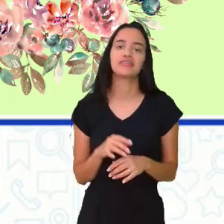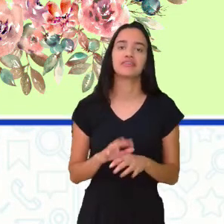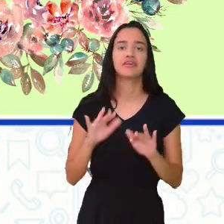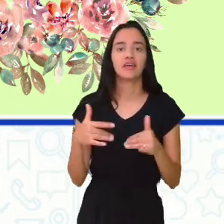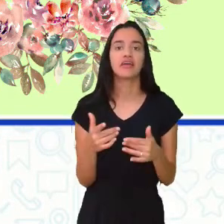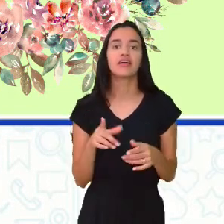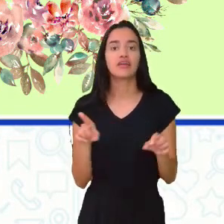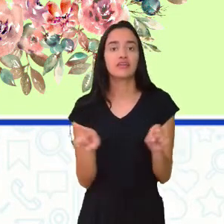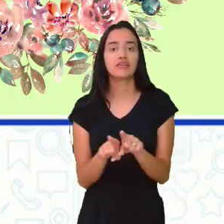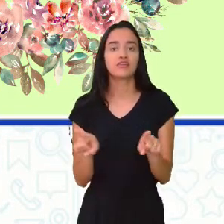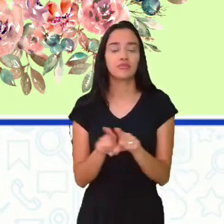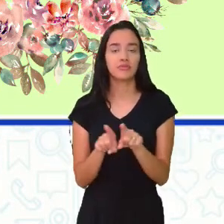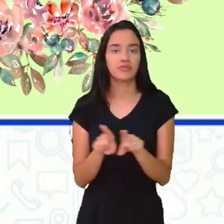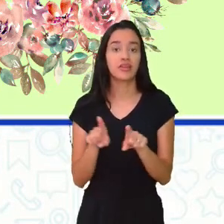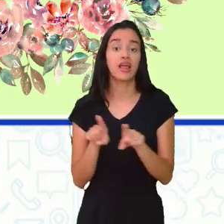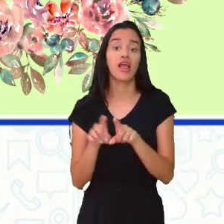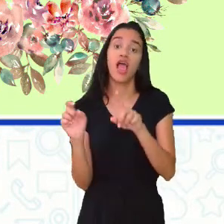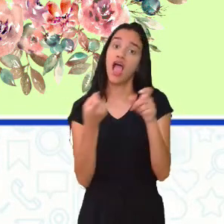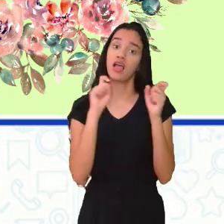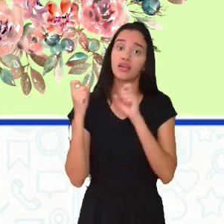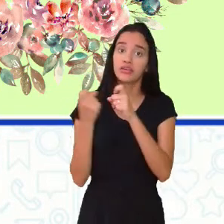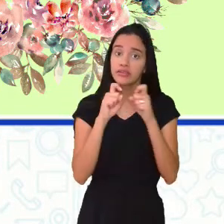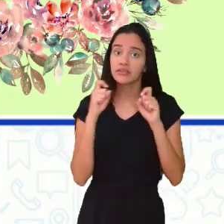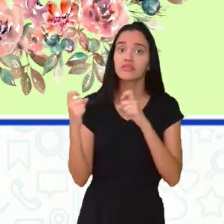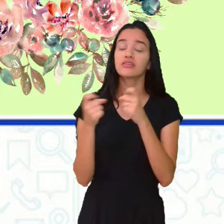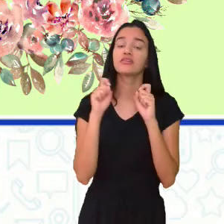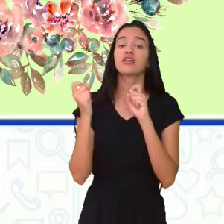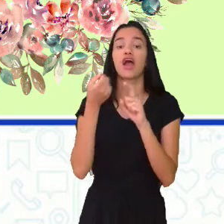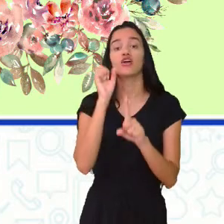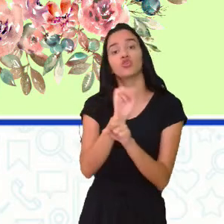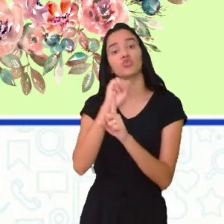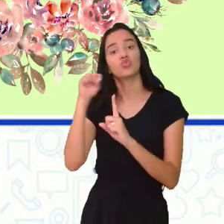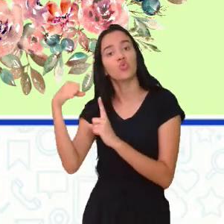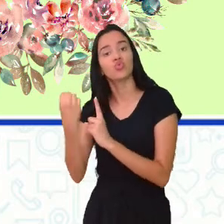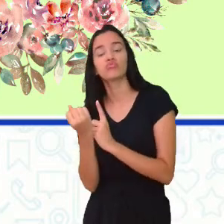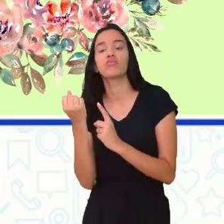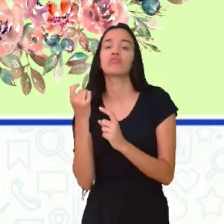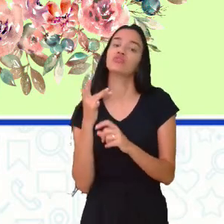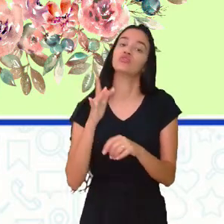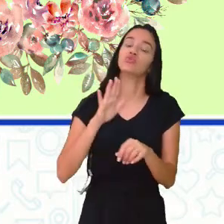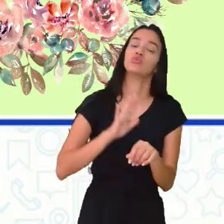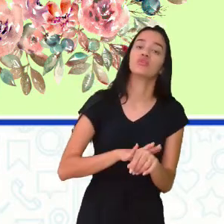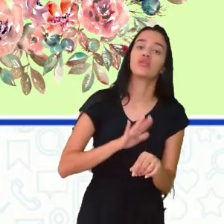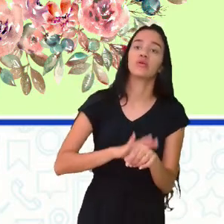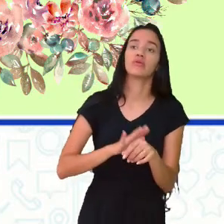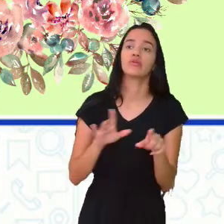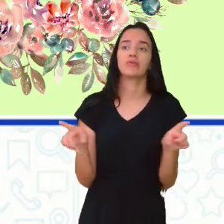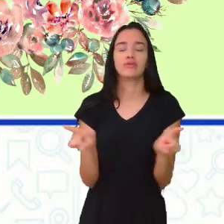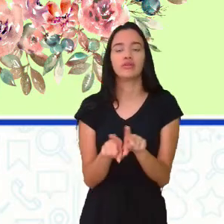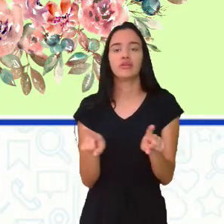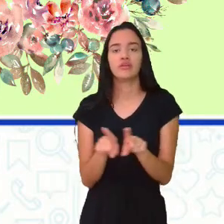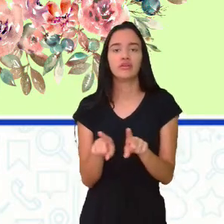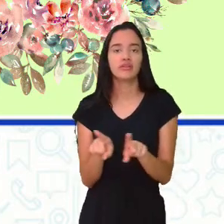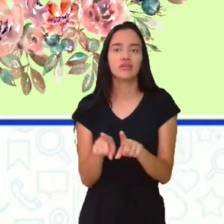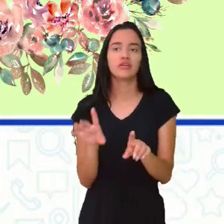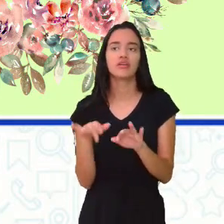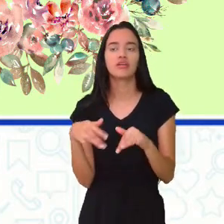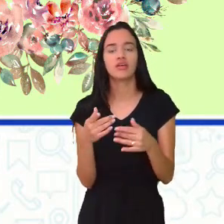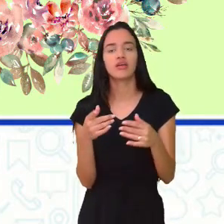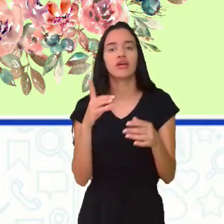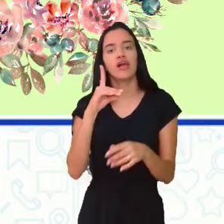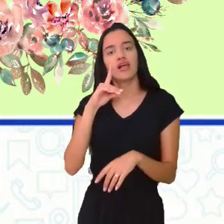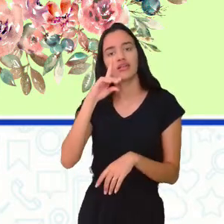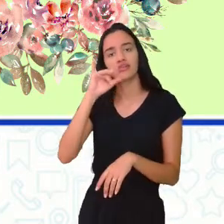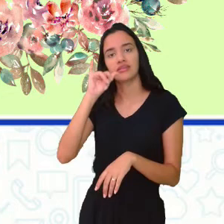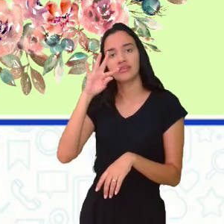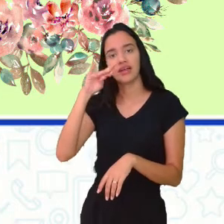a intencionalidade também é crítica, em relação à sociedade do seu tempo, é didática, quando está ali